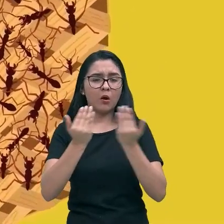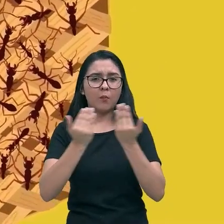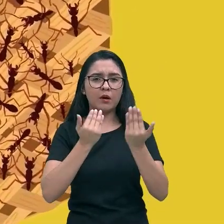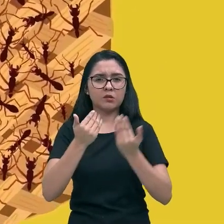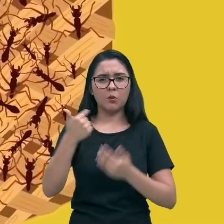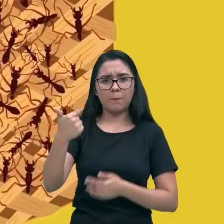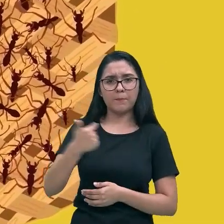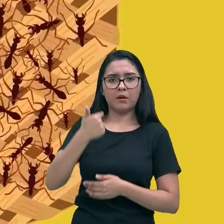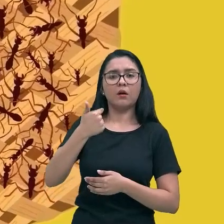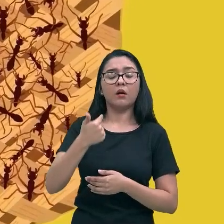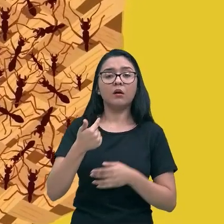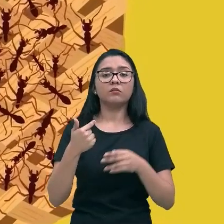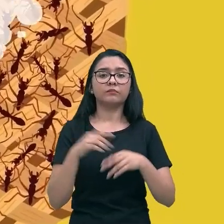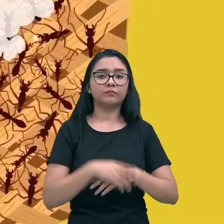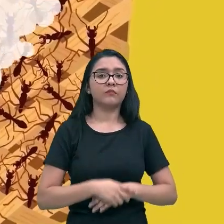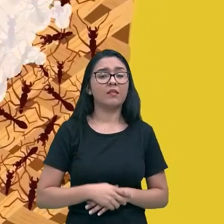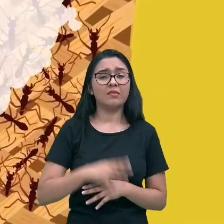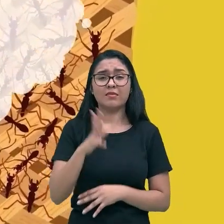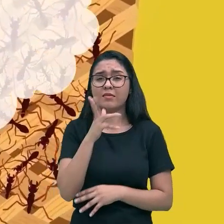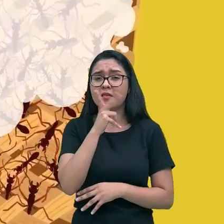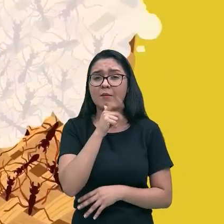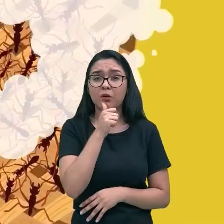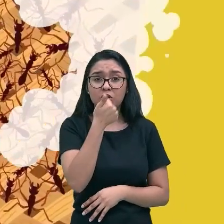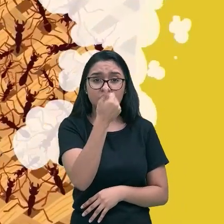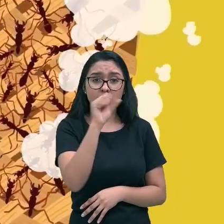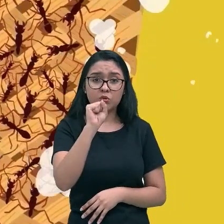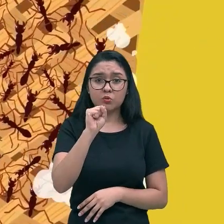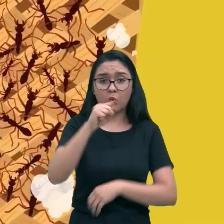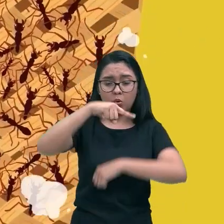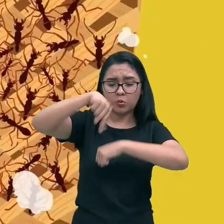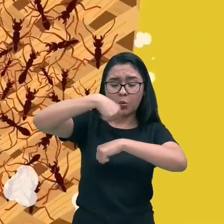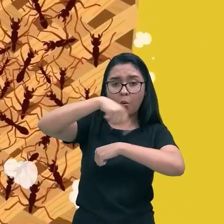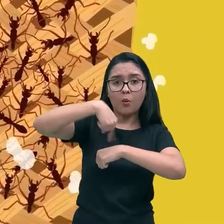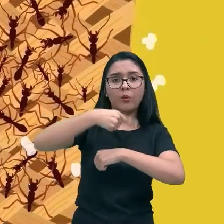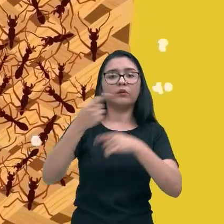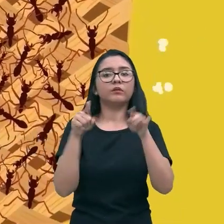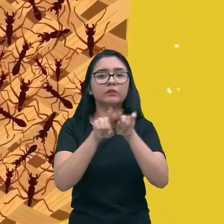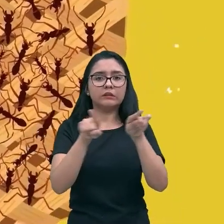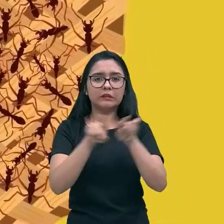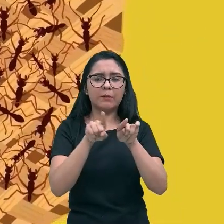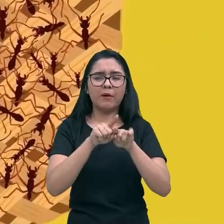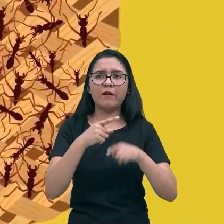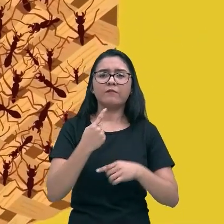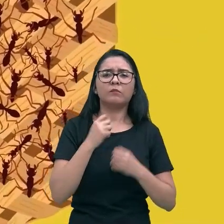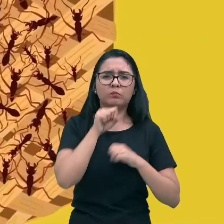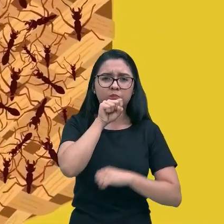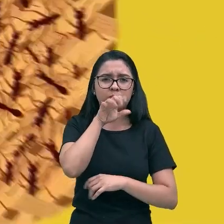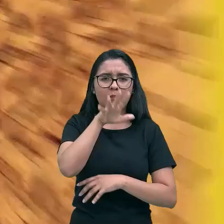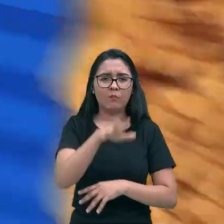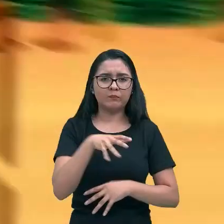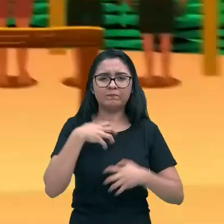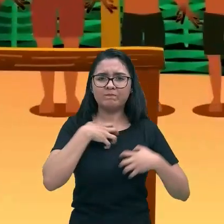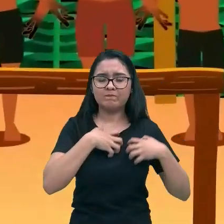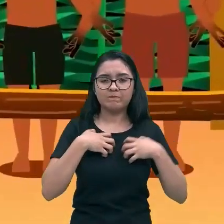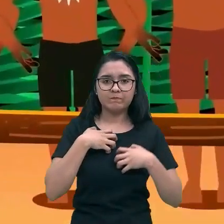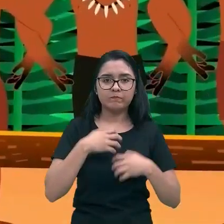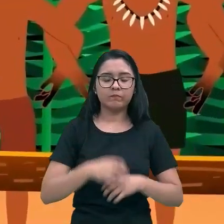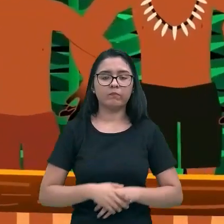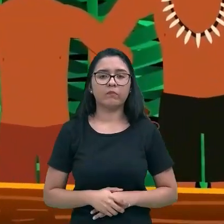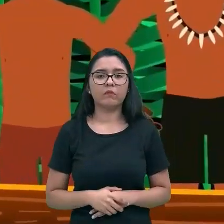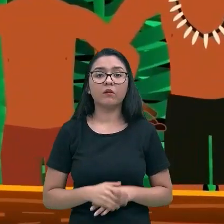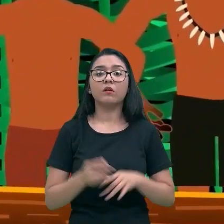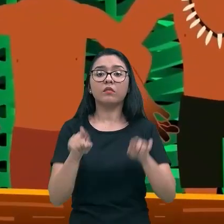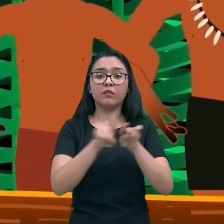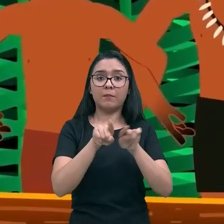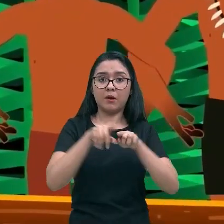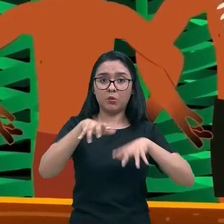fogo, chegando a durar 18 horas e frequentemente acompanhada de náuseas e vômitos. O